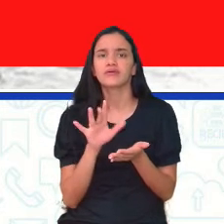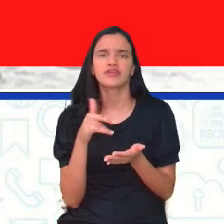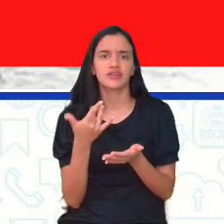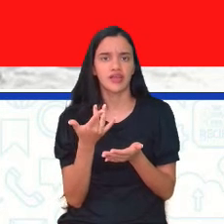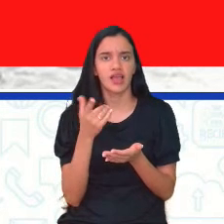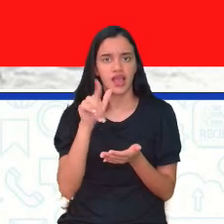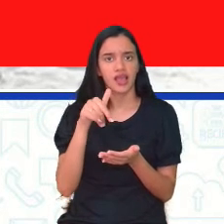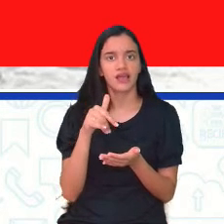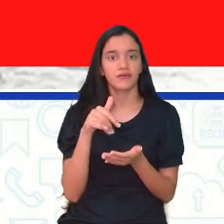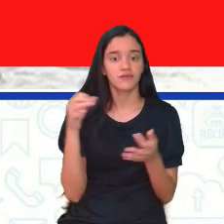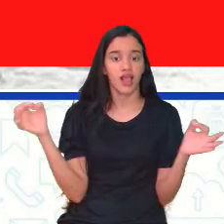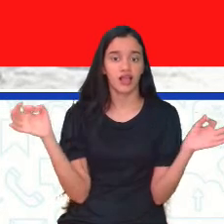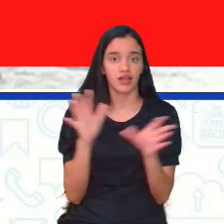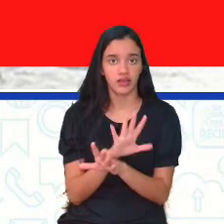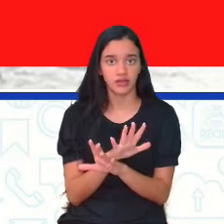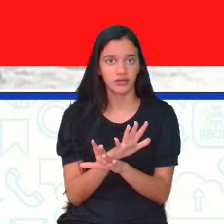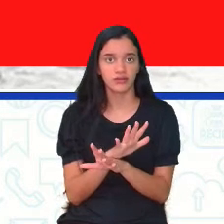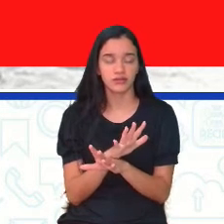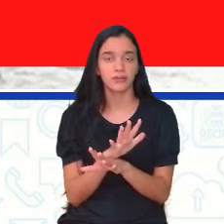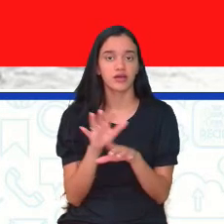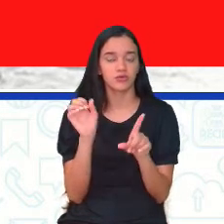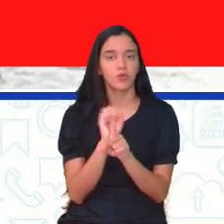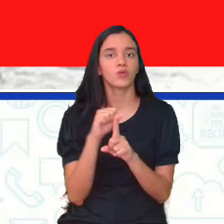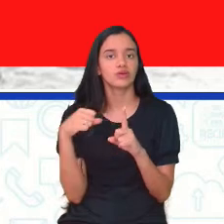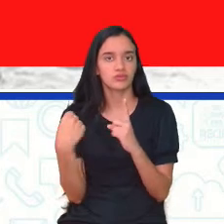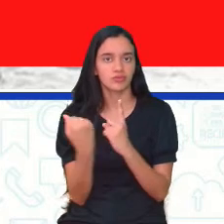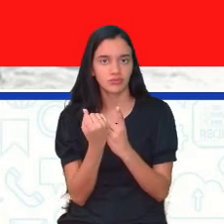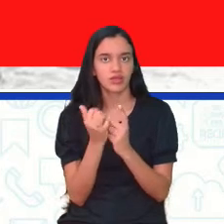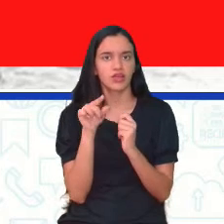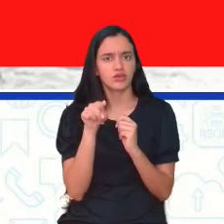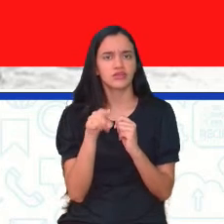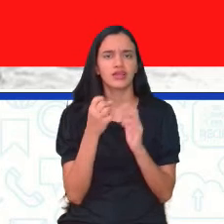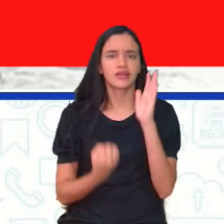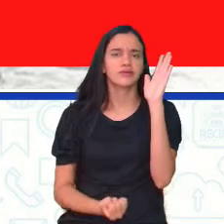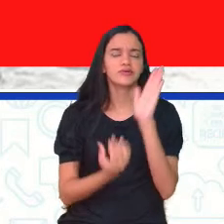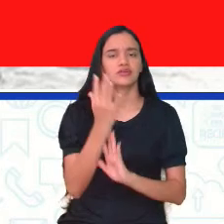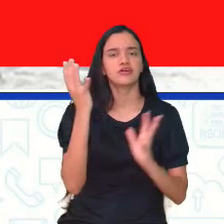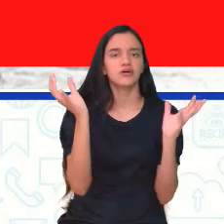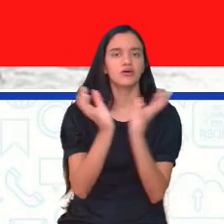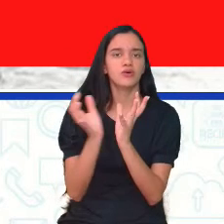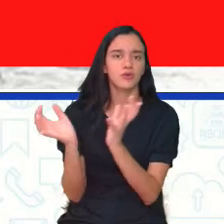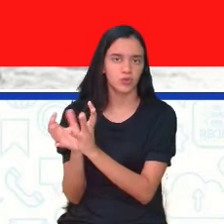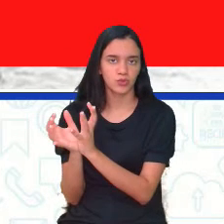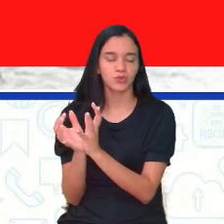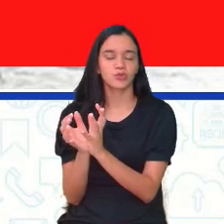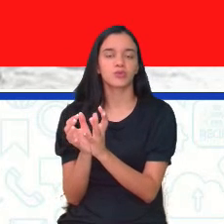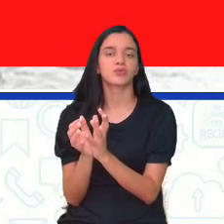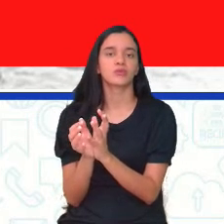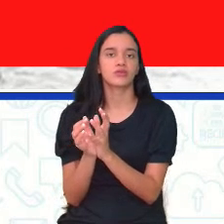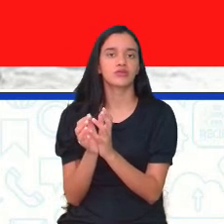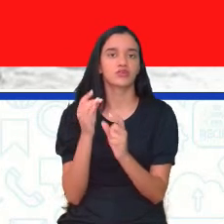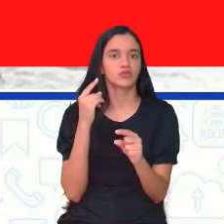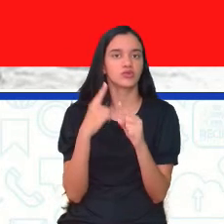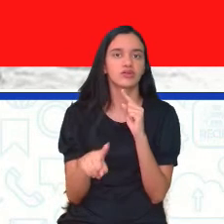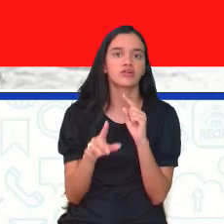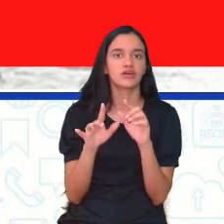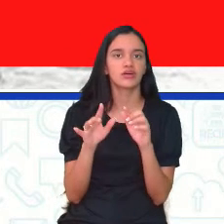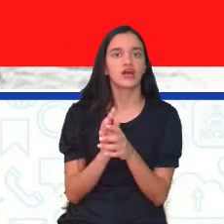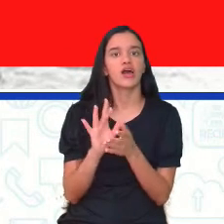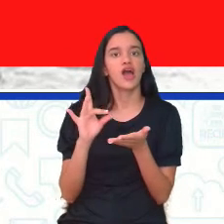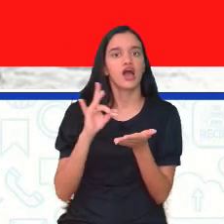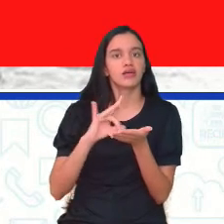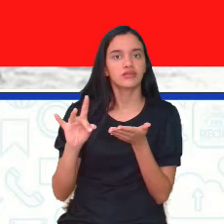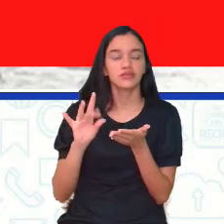aquele inimigo vai acabar com a sociedade e você cria um grupo para supostamente combater aquele